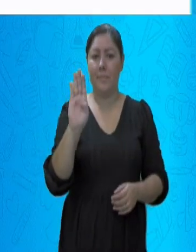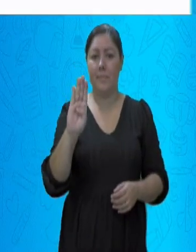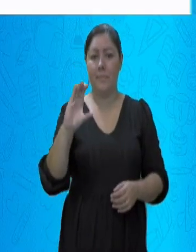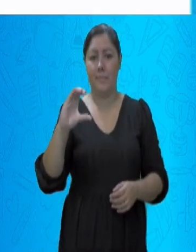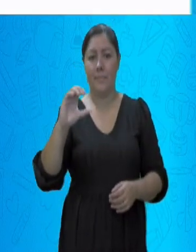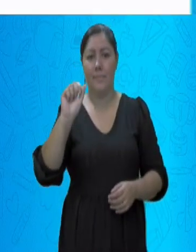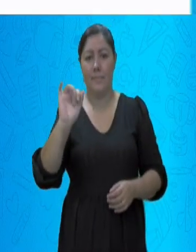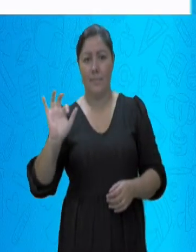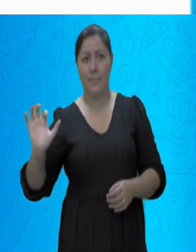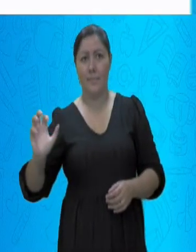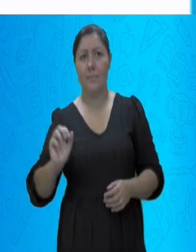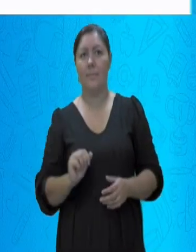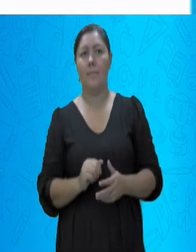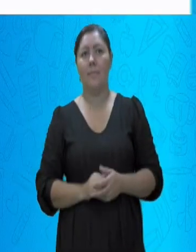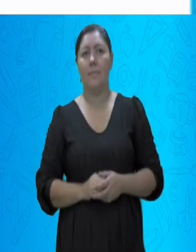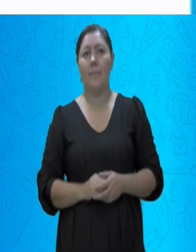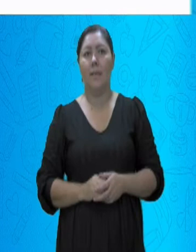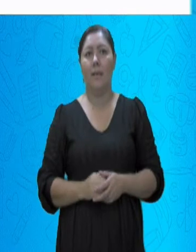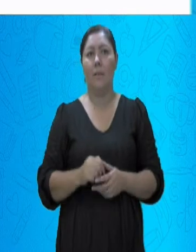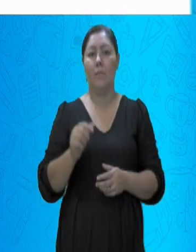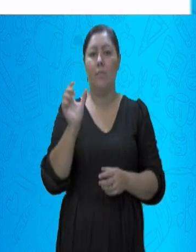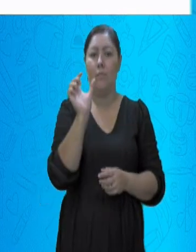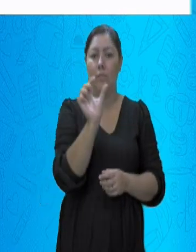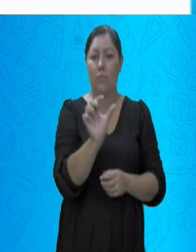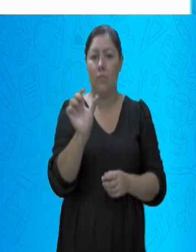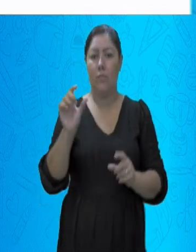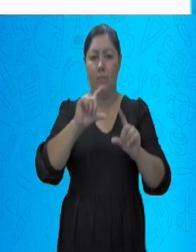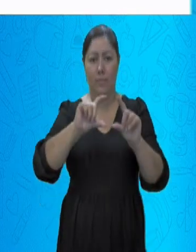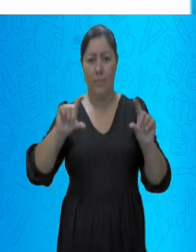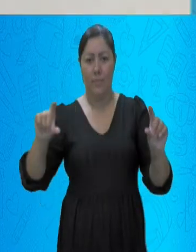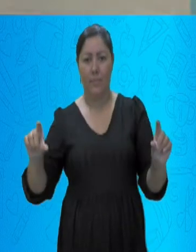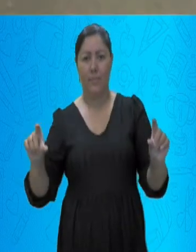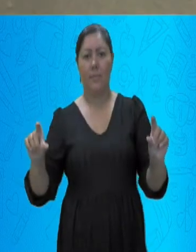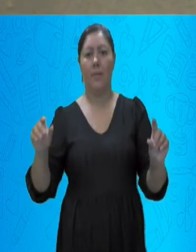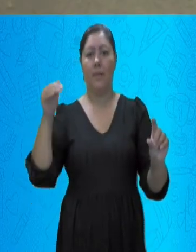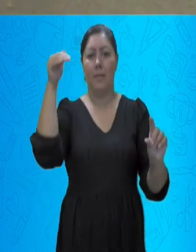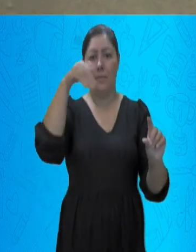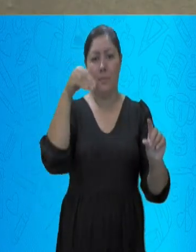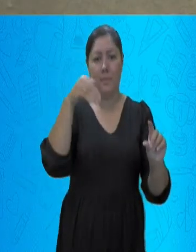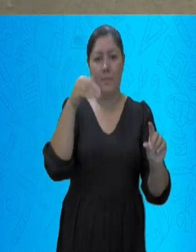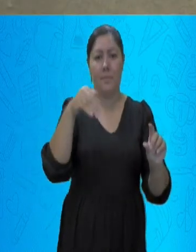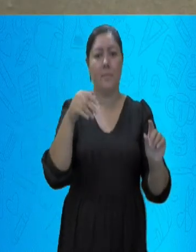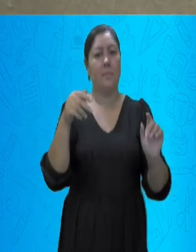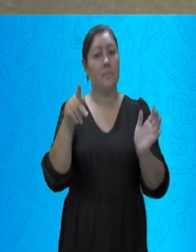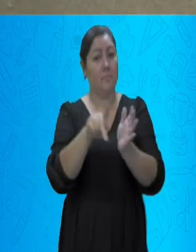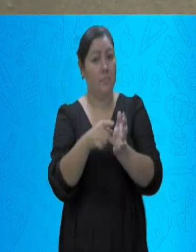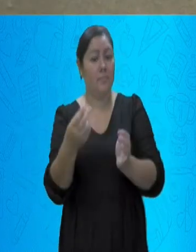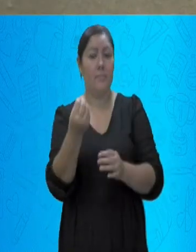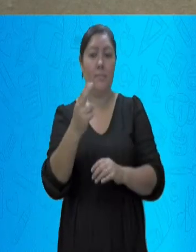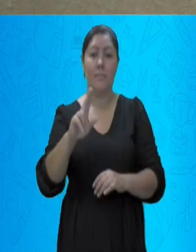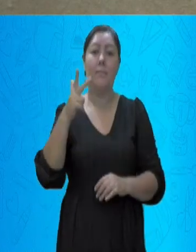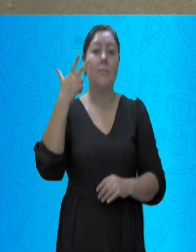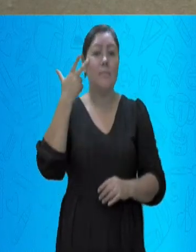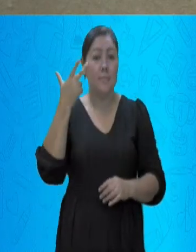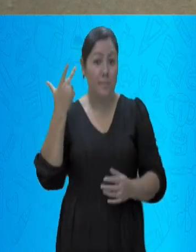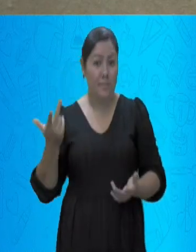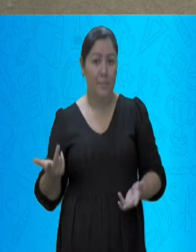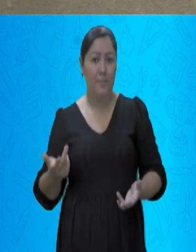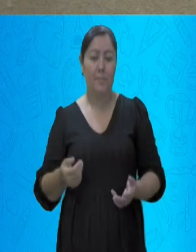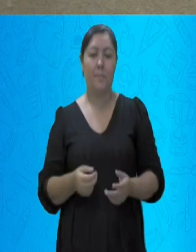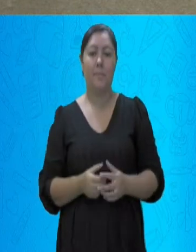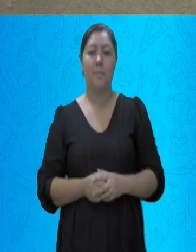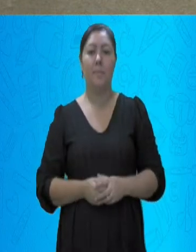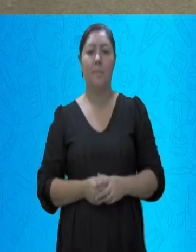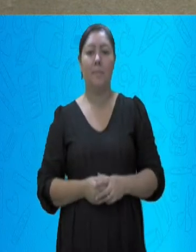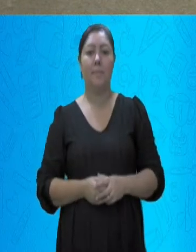comum e próprios. Agora a gente vai analisar dentro da frase como esse substantivo se comporta. Principalmente,